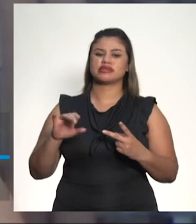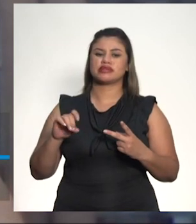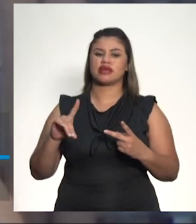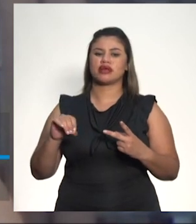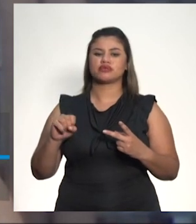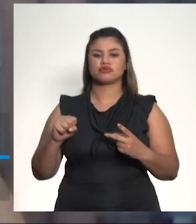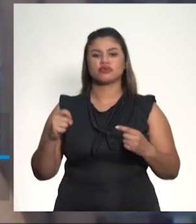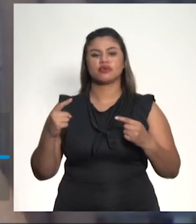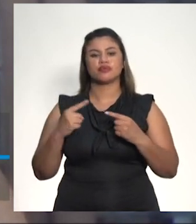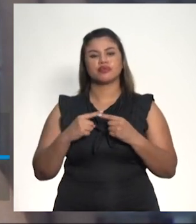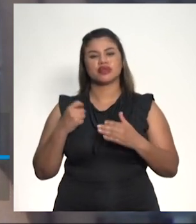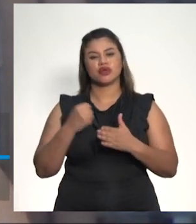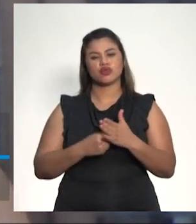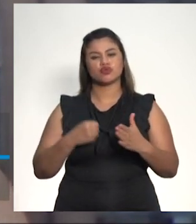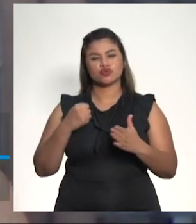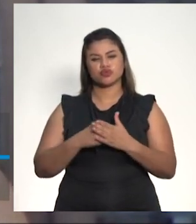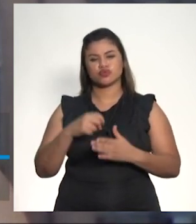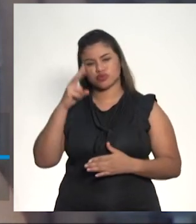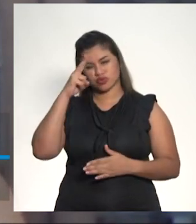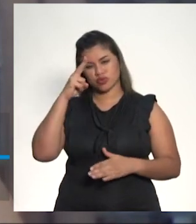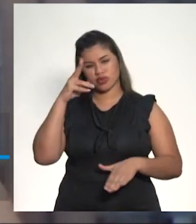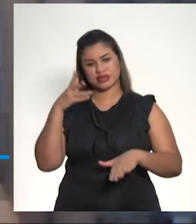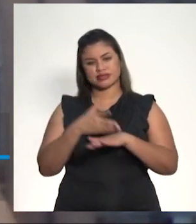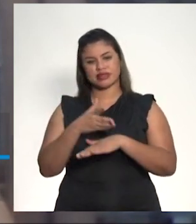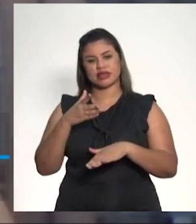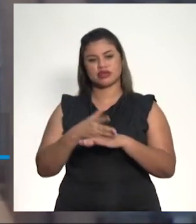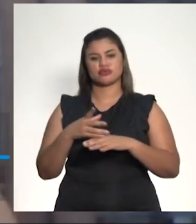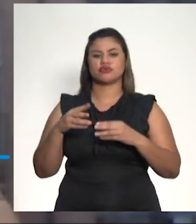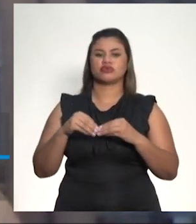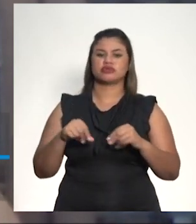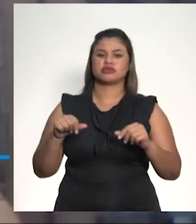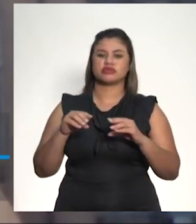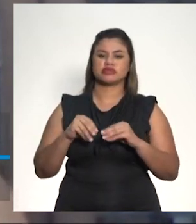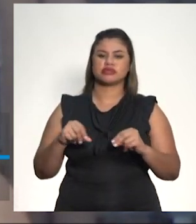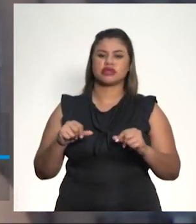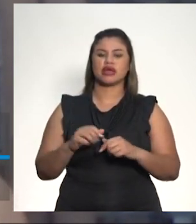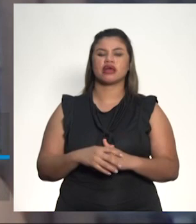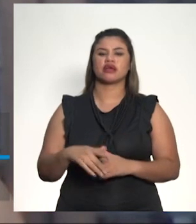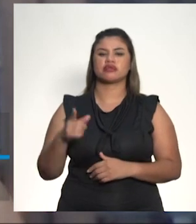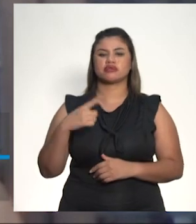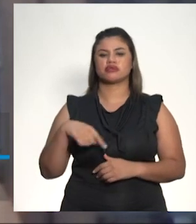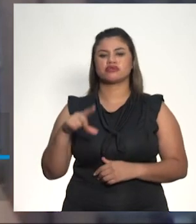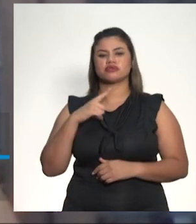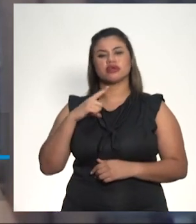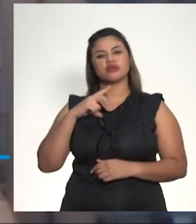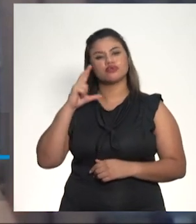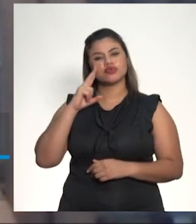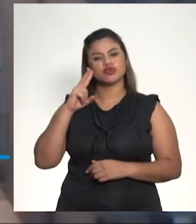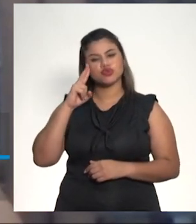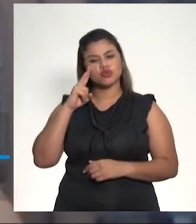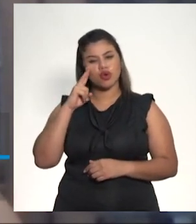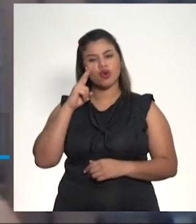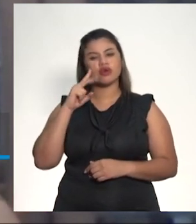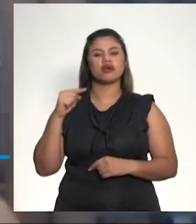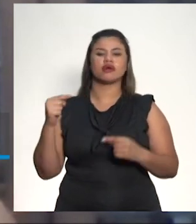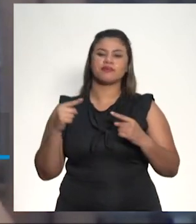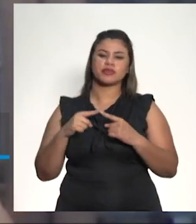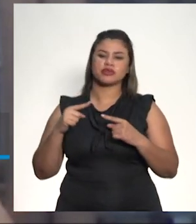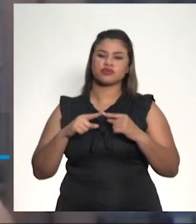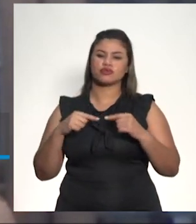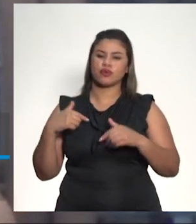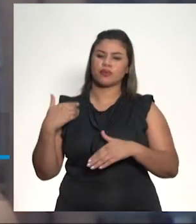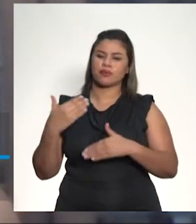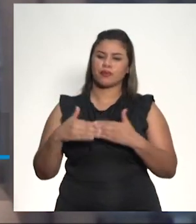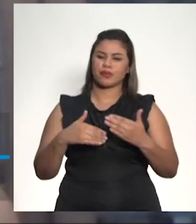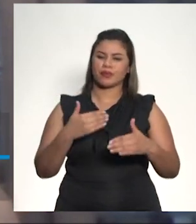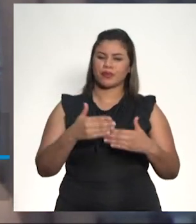históricas pelo acesso à terra, né? Então, nós temos uma história, né, que não